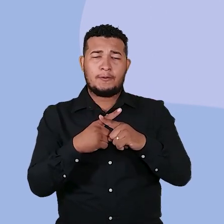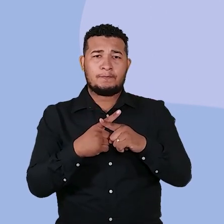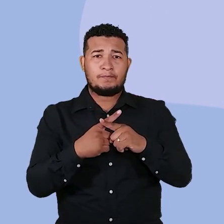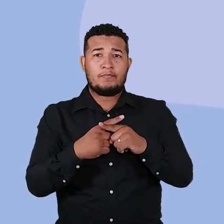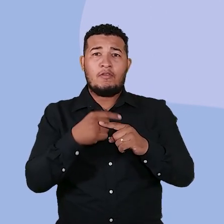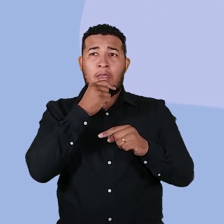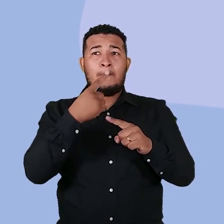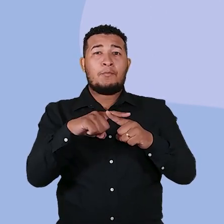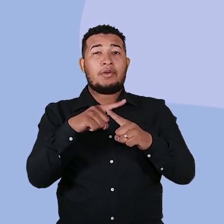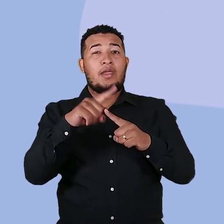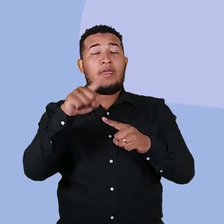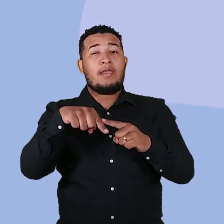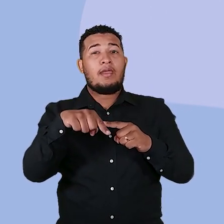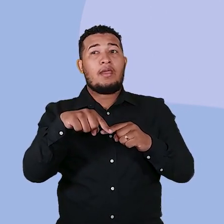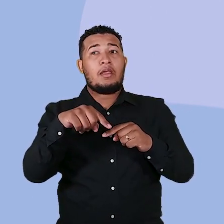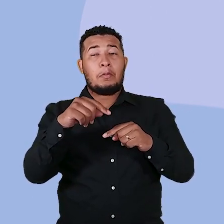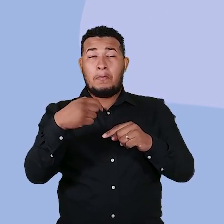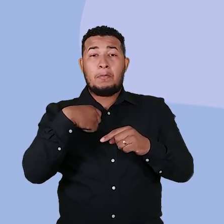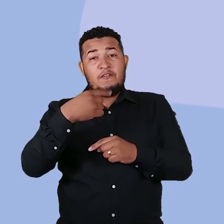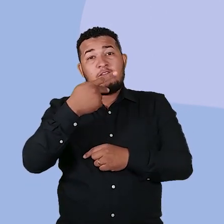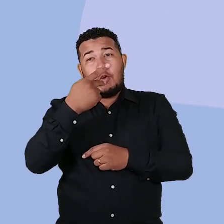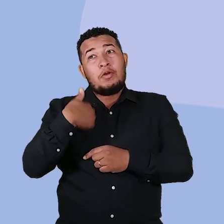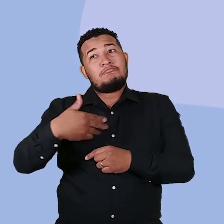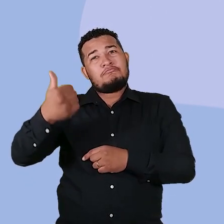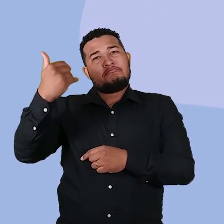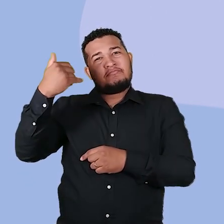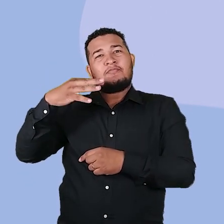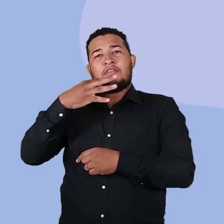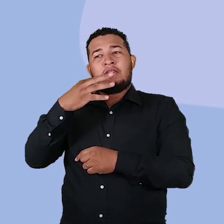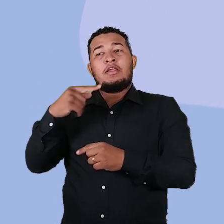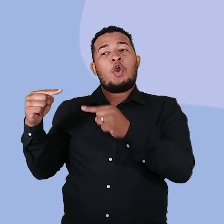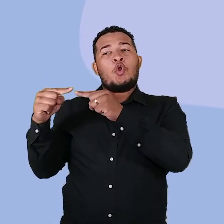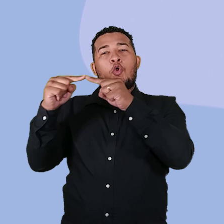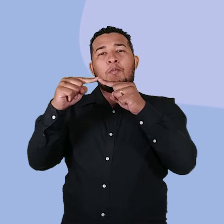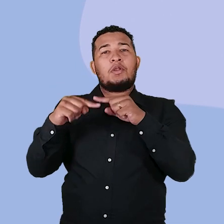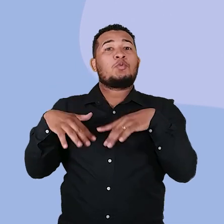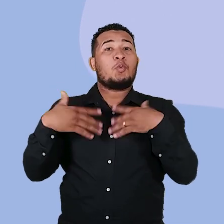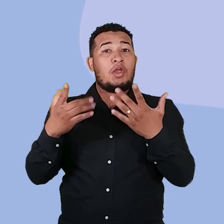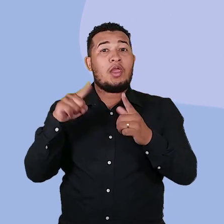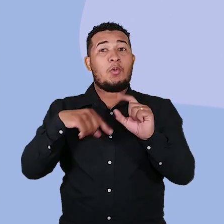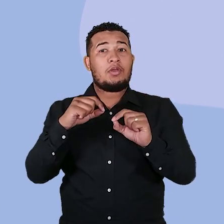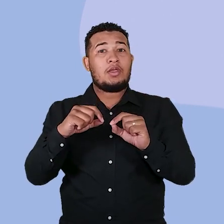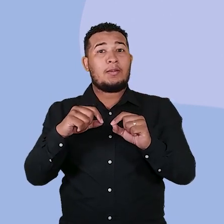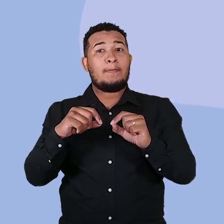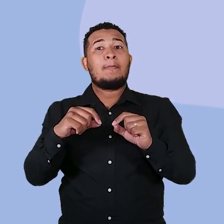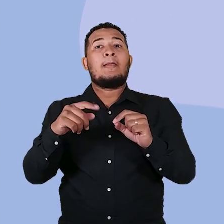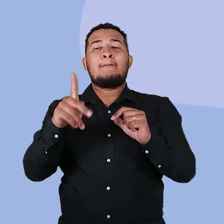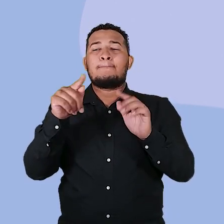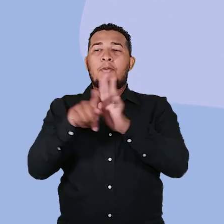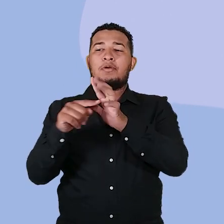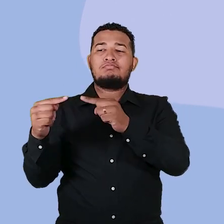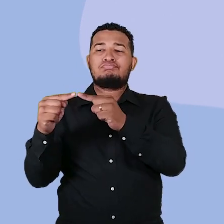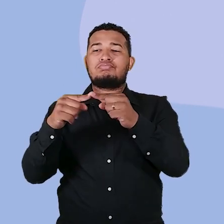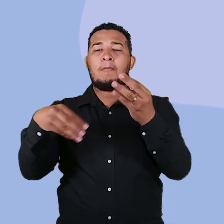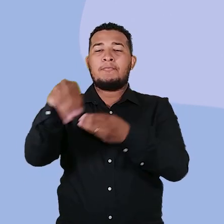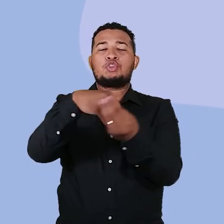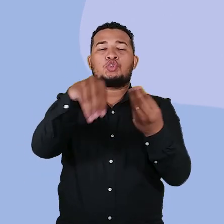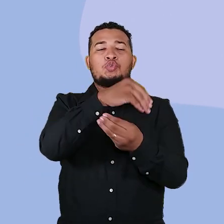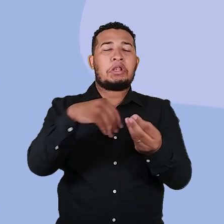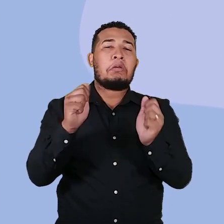120 por quê porque você fez saiu que te mandou conhecimento adquirido de análise combinatória que é